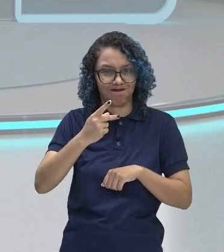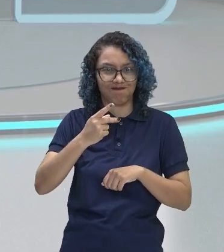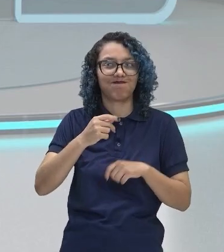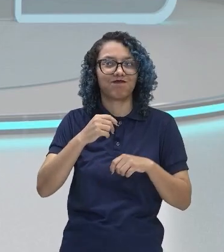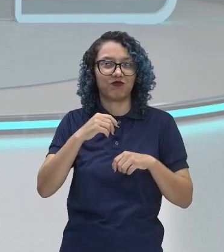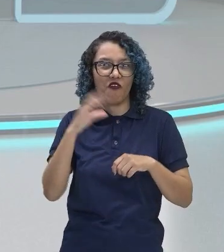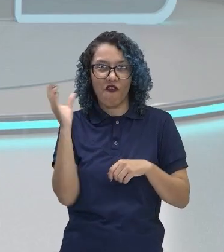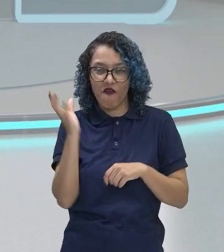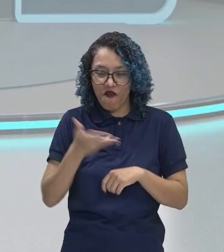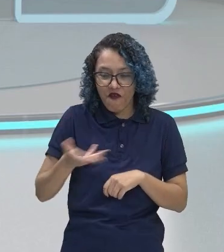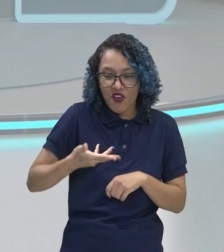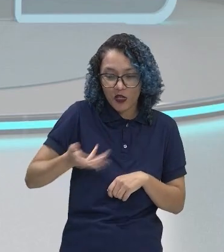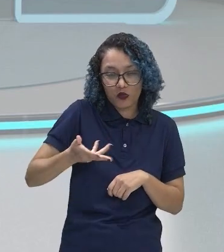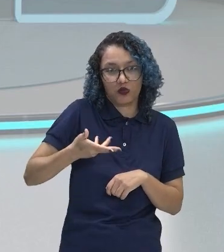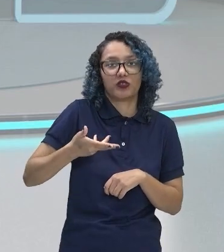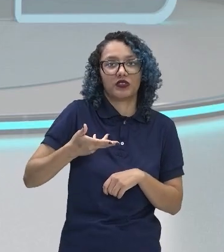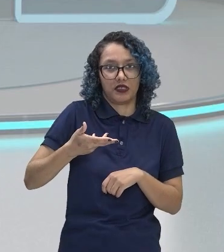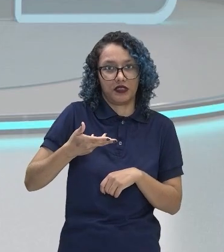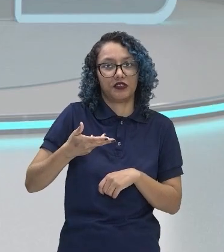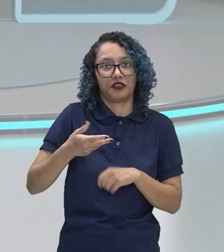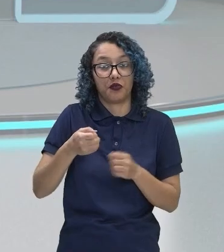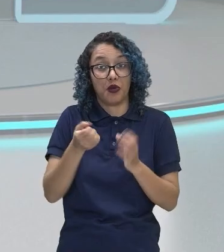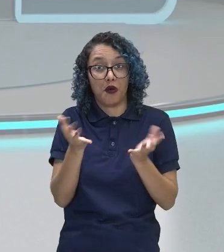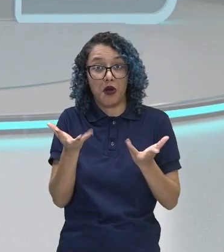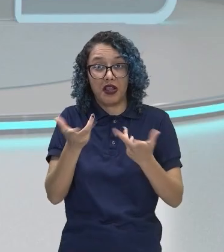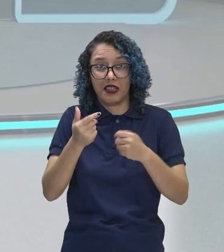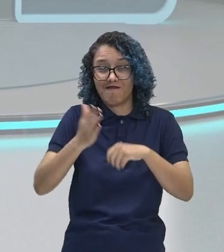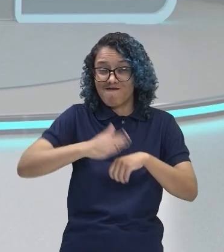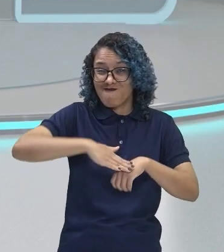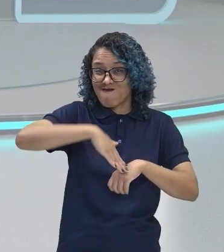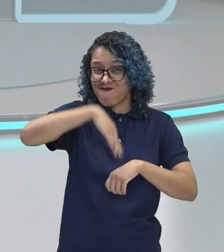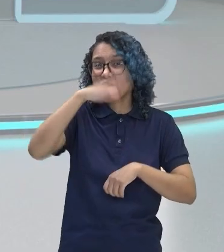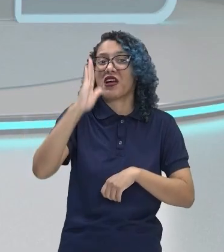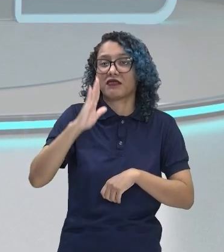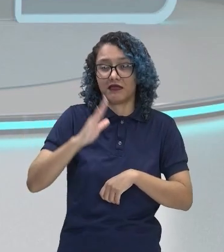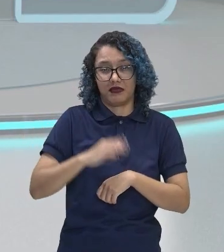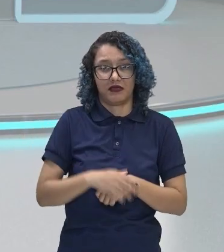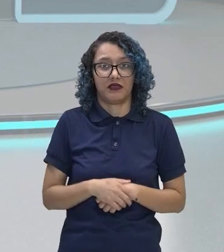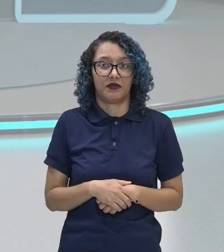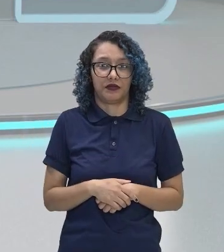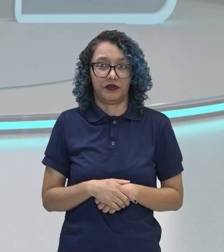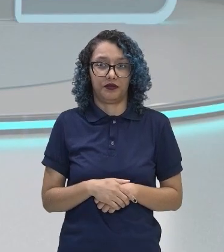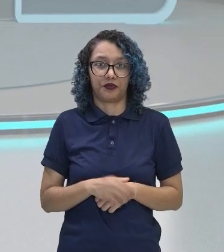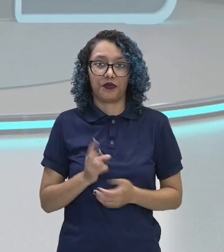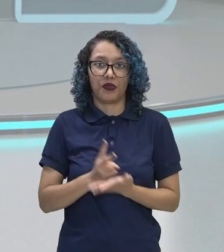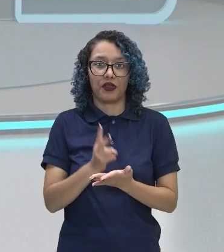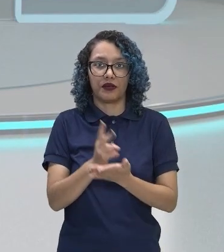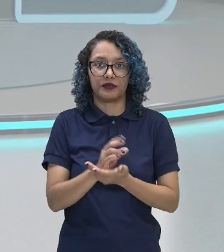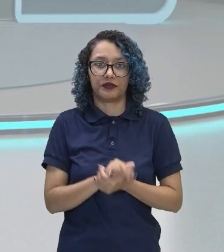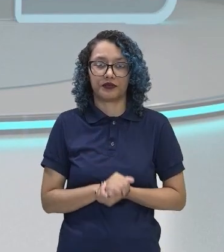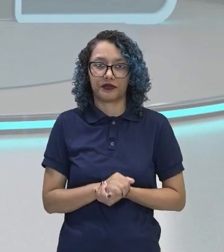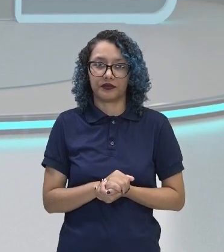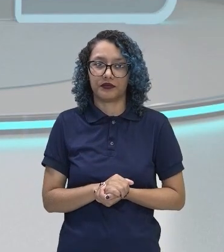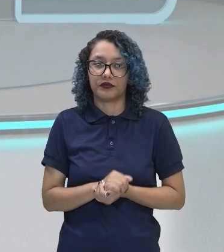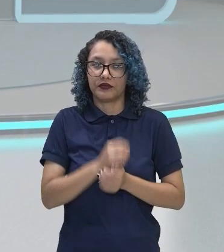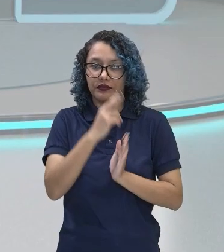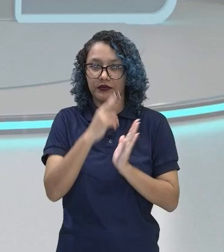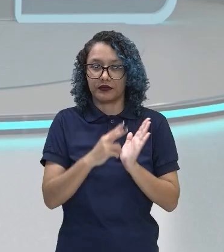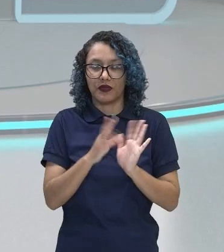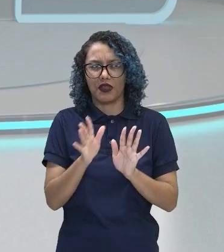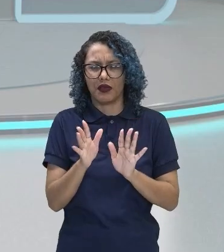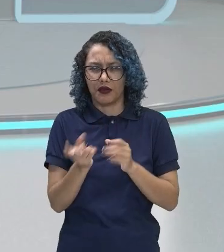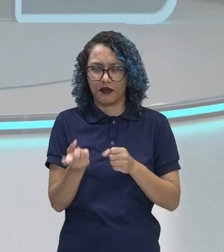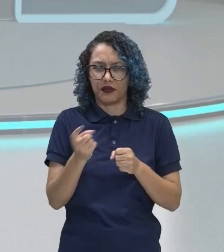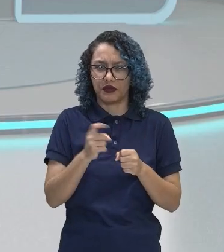qualidade, né, ao extremo, ou seja, um superlativo. Continuando. But do you know, voltando só um pouquinho